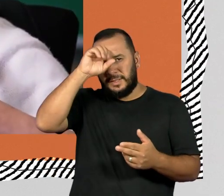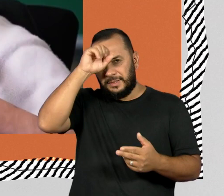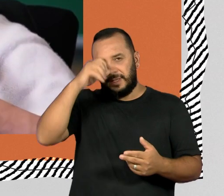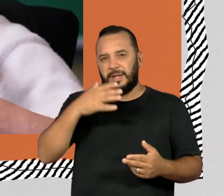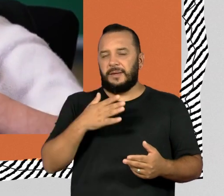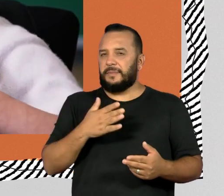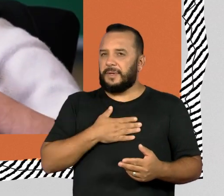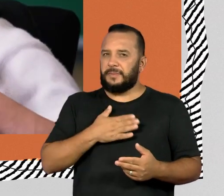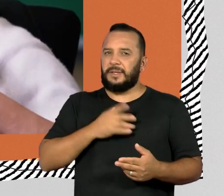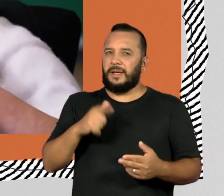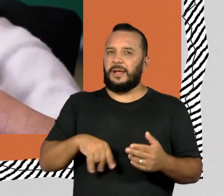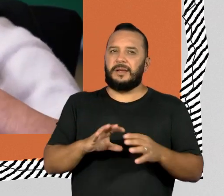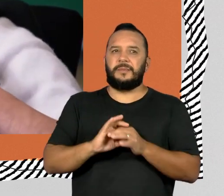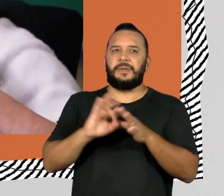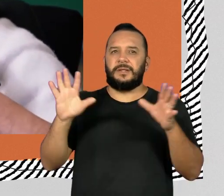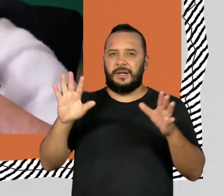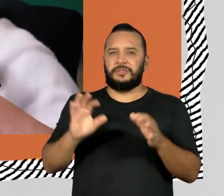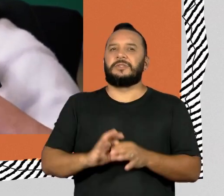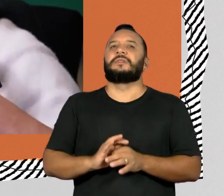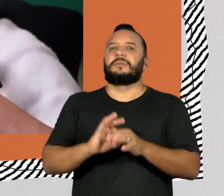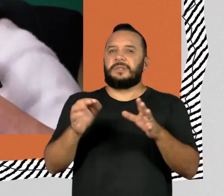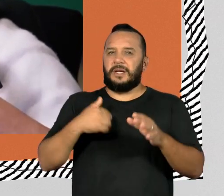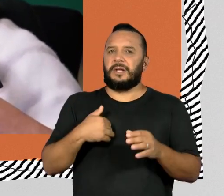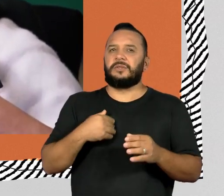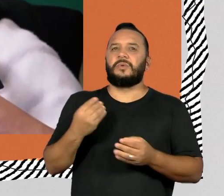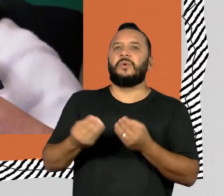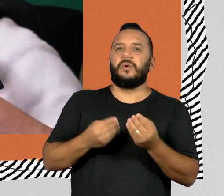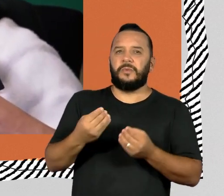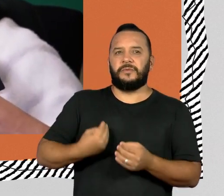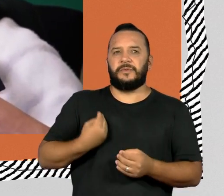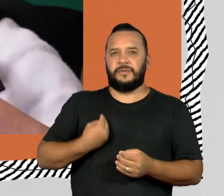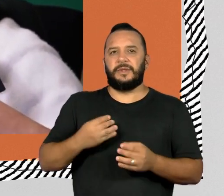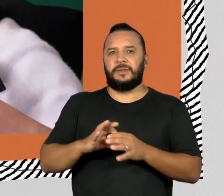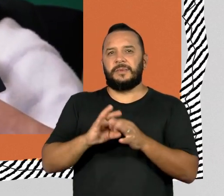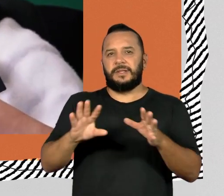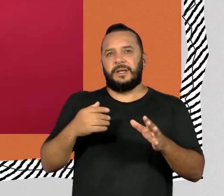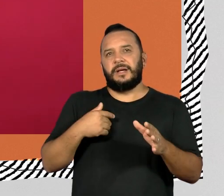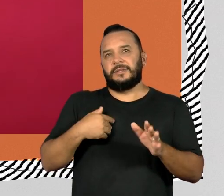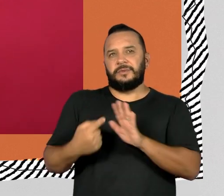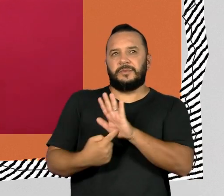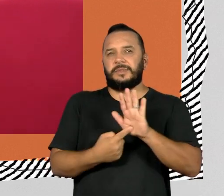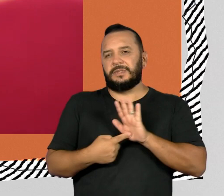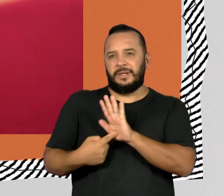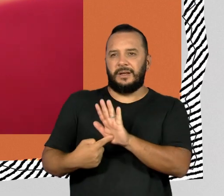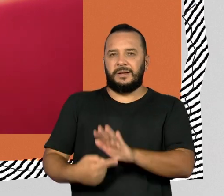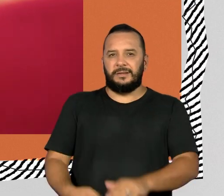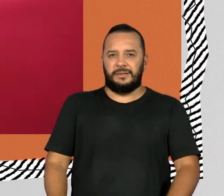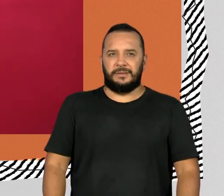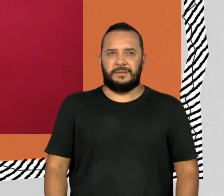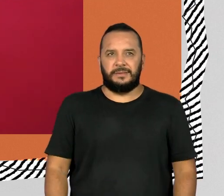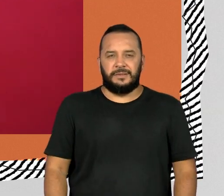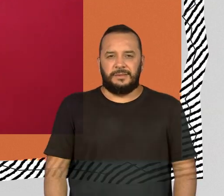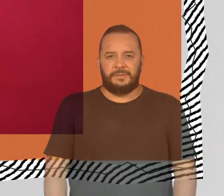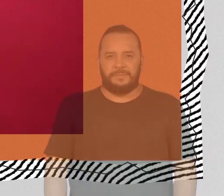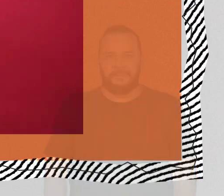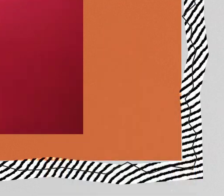uma liberdade, como eu posso dizer, liberdade de expressão, assim.